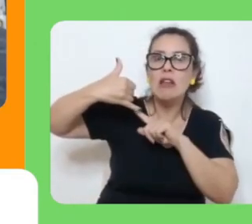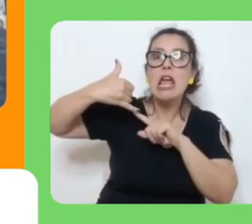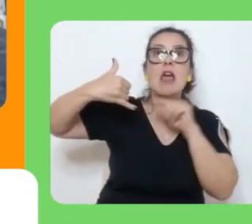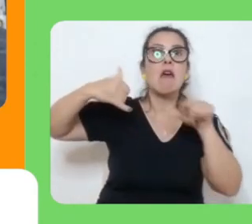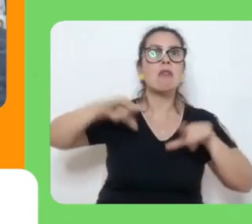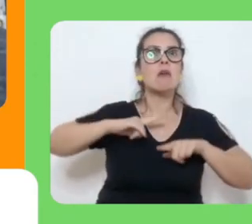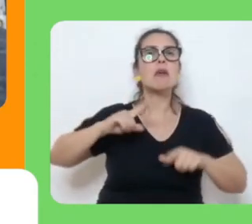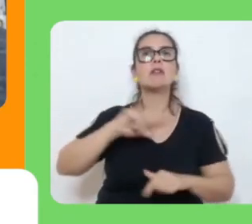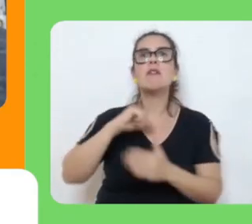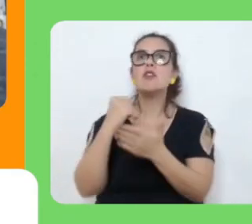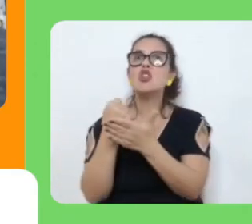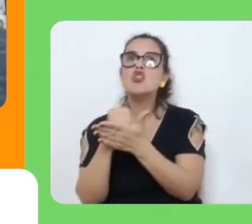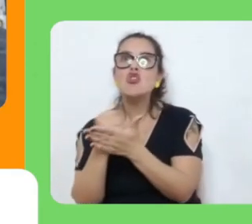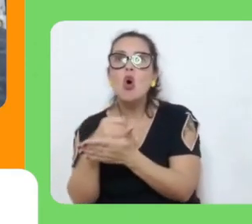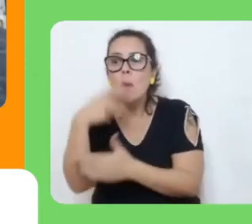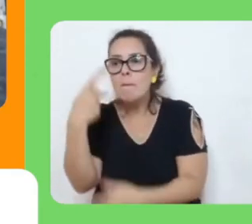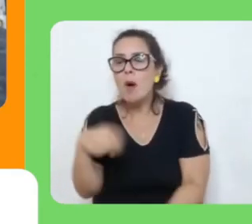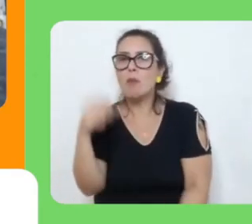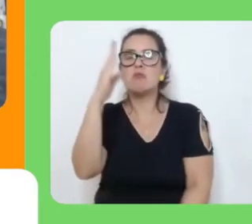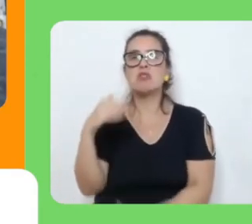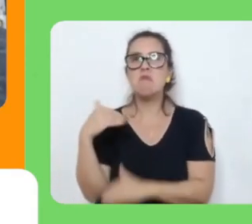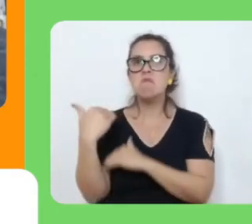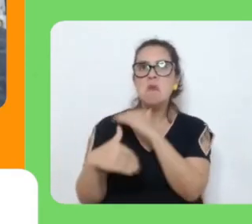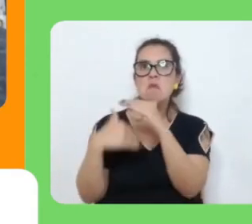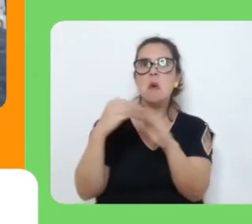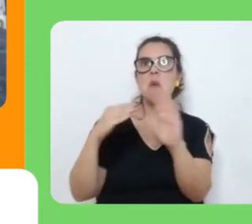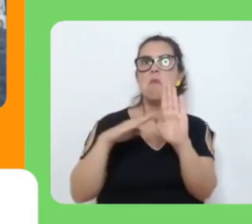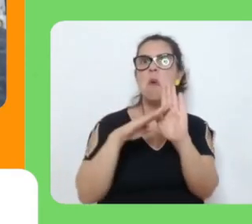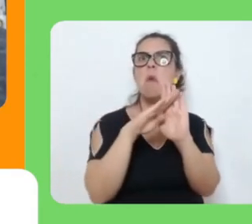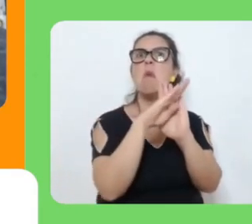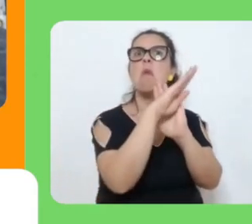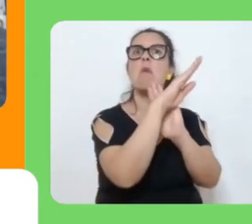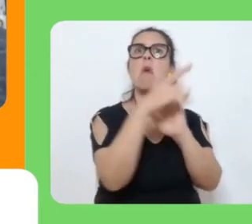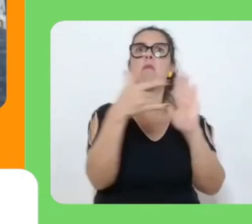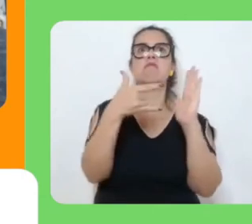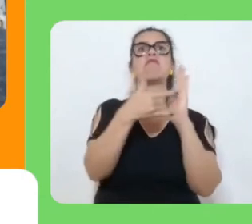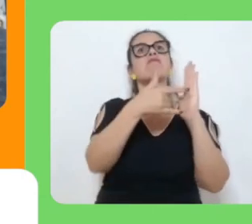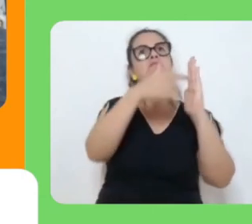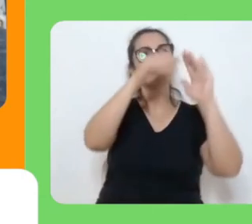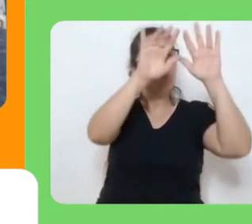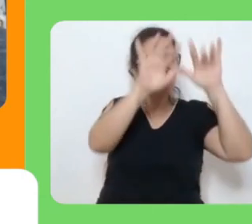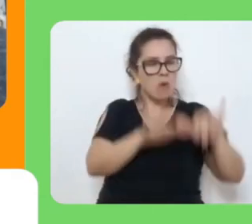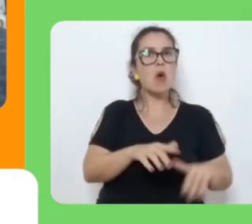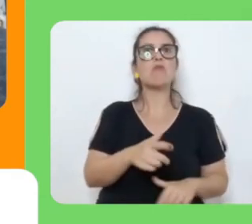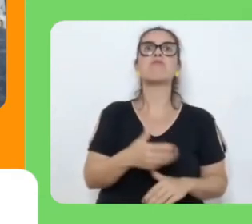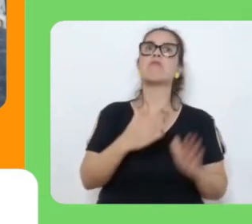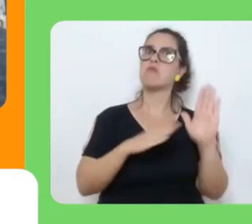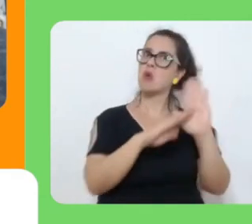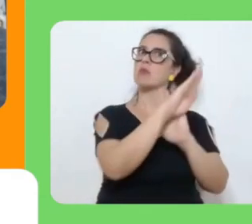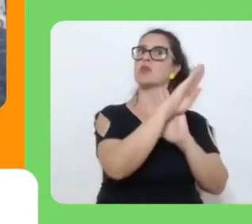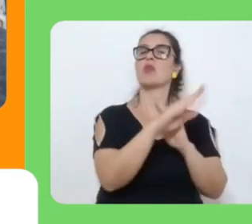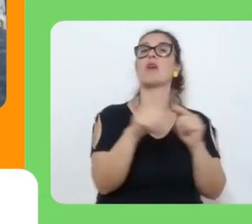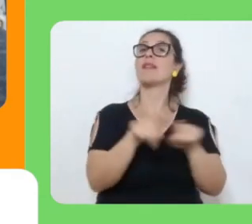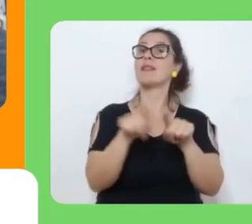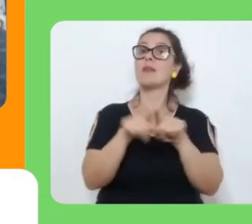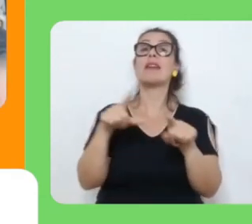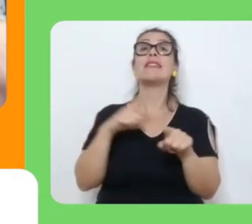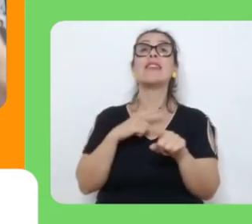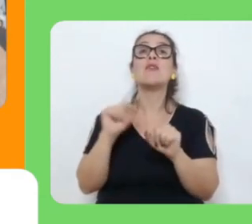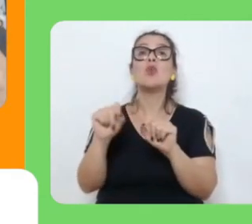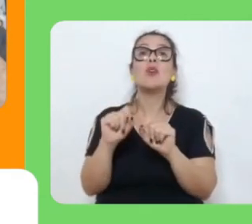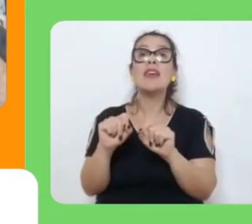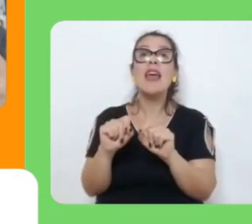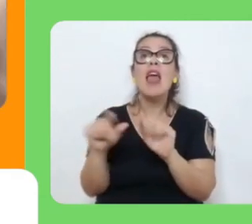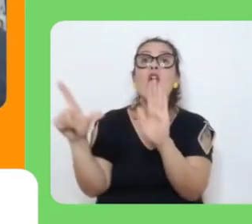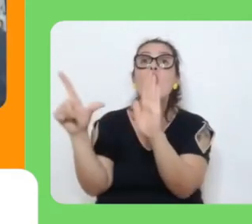desenvolver jogos aqui no Brasil, e desenvolvia isso e subia diretamente nas stores. Sabia muito